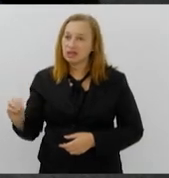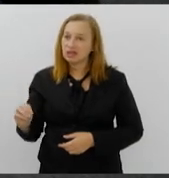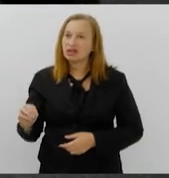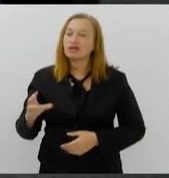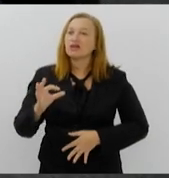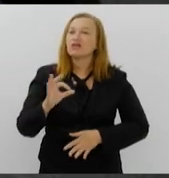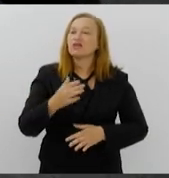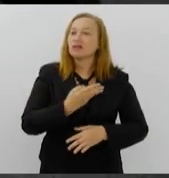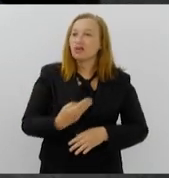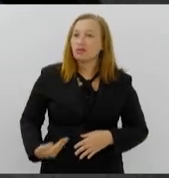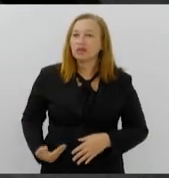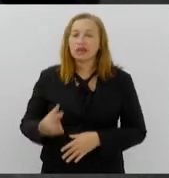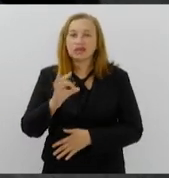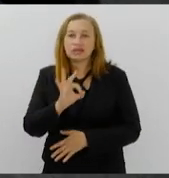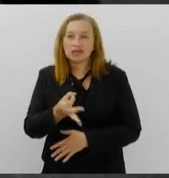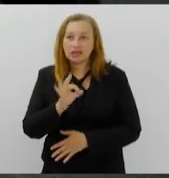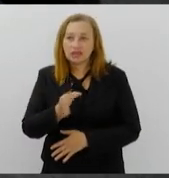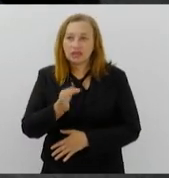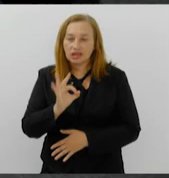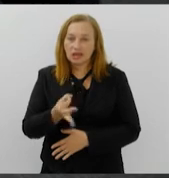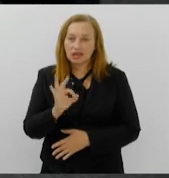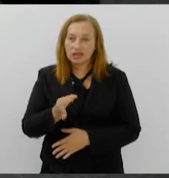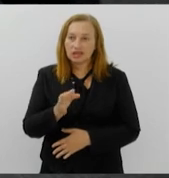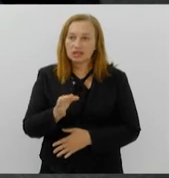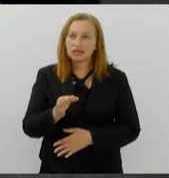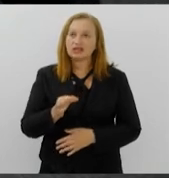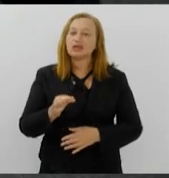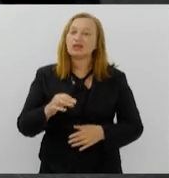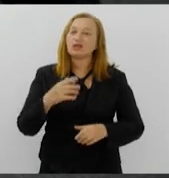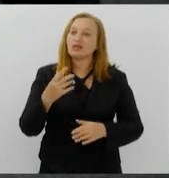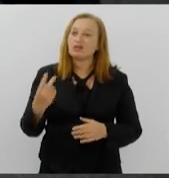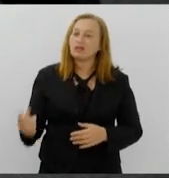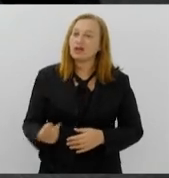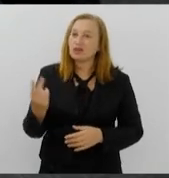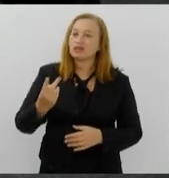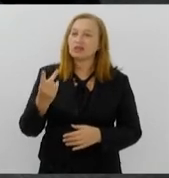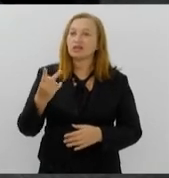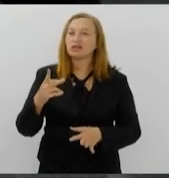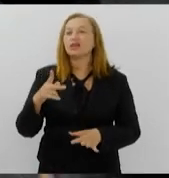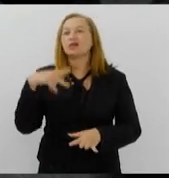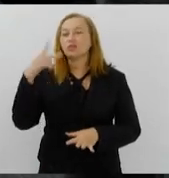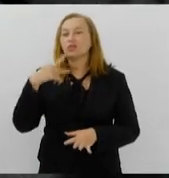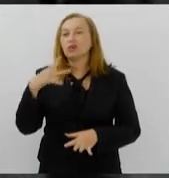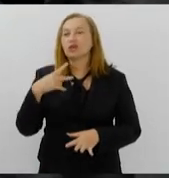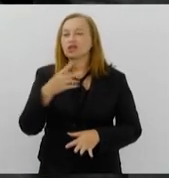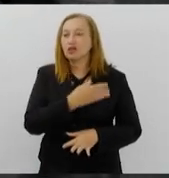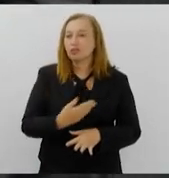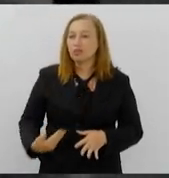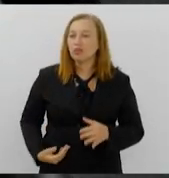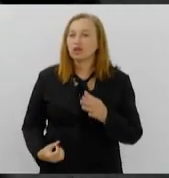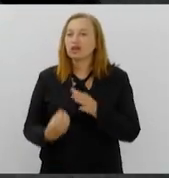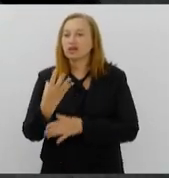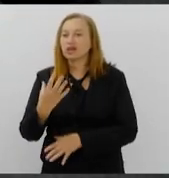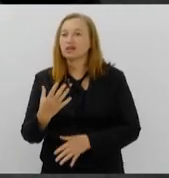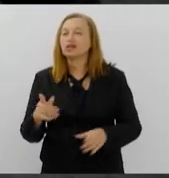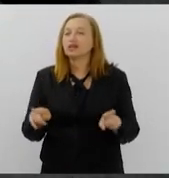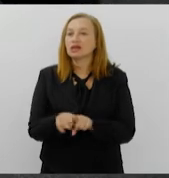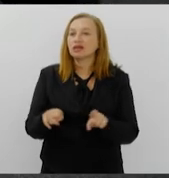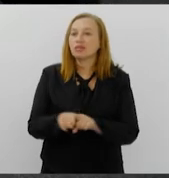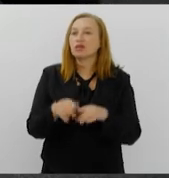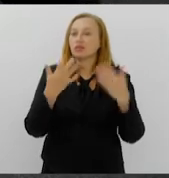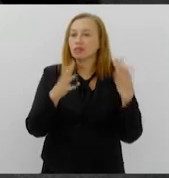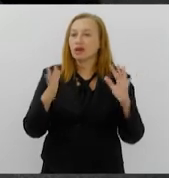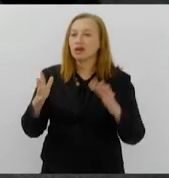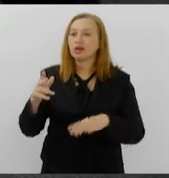a população de Paracambi, invertendo as prioridades, fazendo política pública e muita entrega. Saudar também meu companheiro